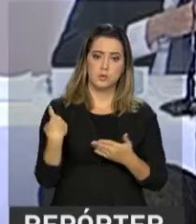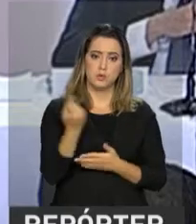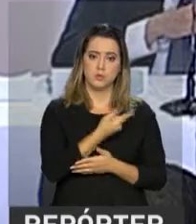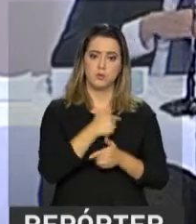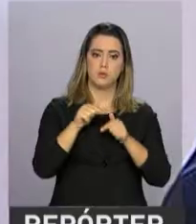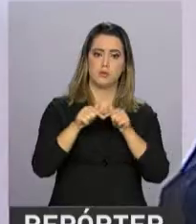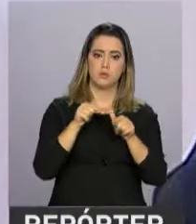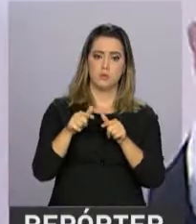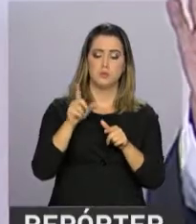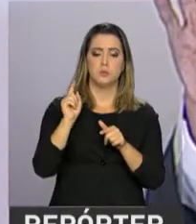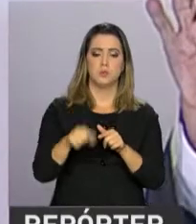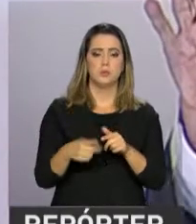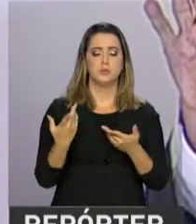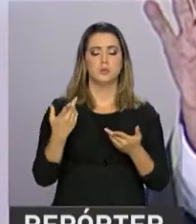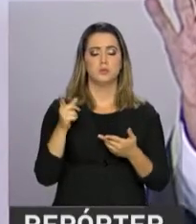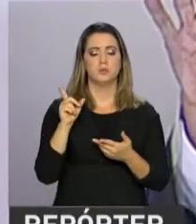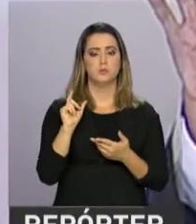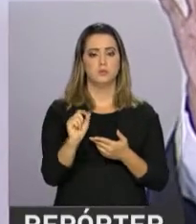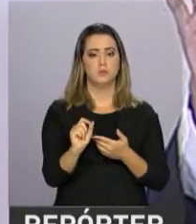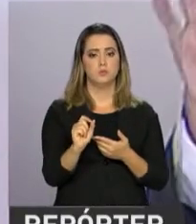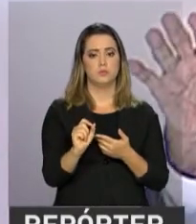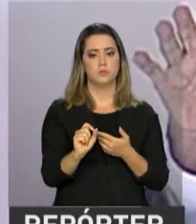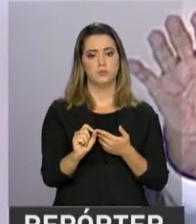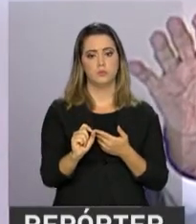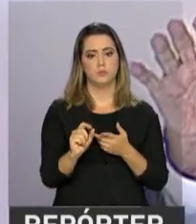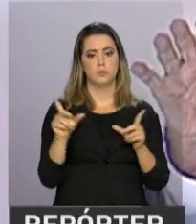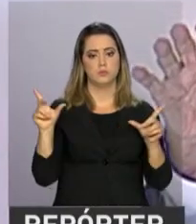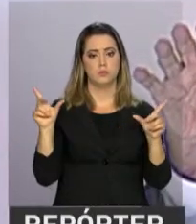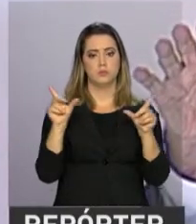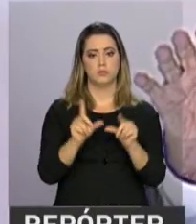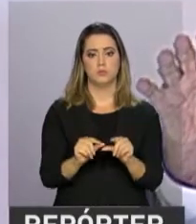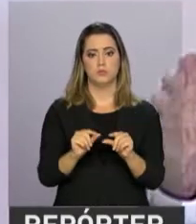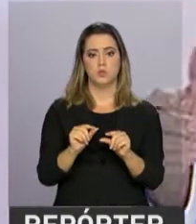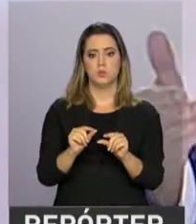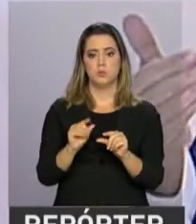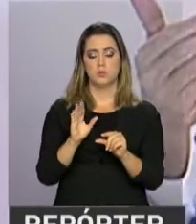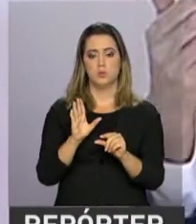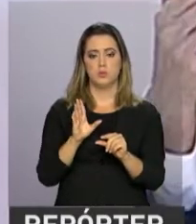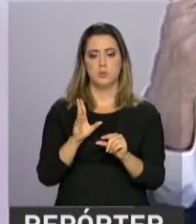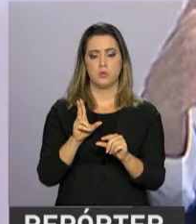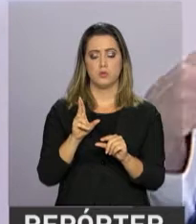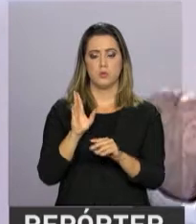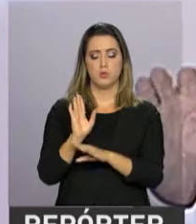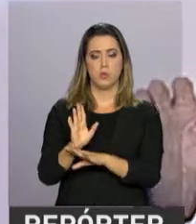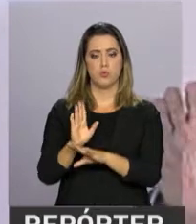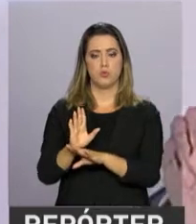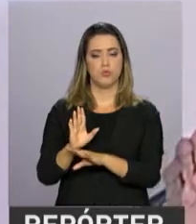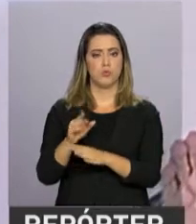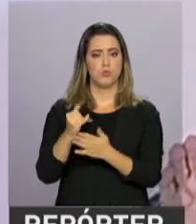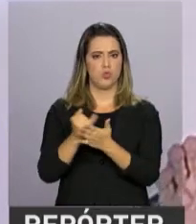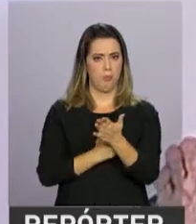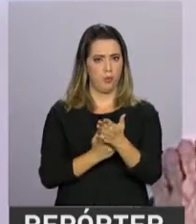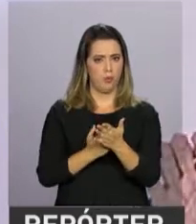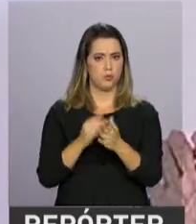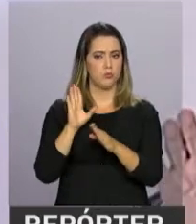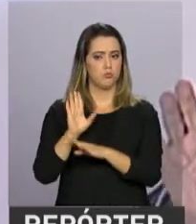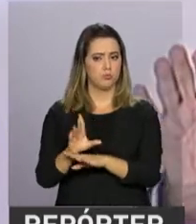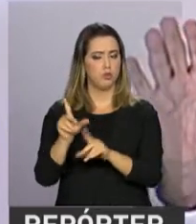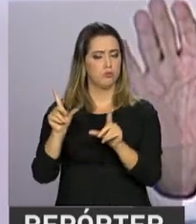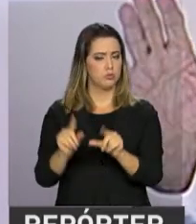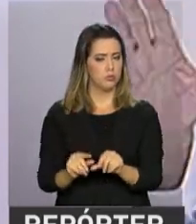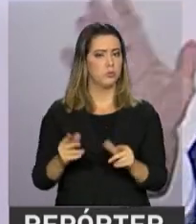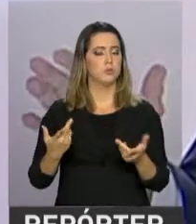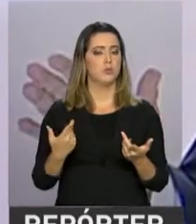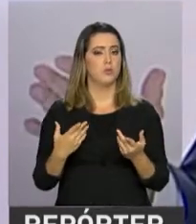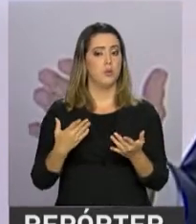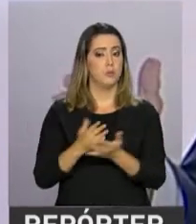tem sido exatamente a queda dos subsídios, a aprovação da TLP